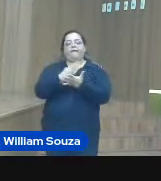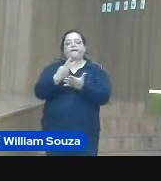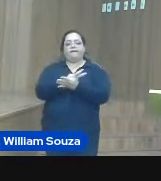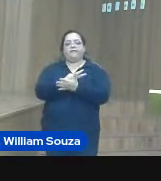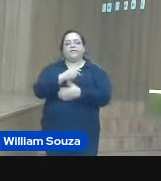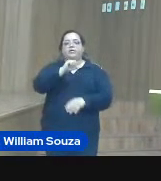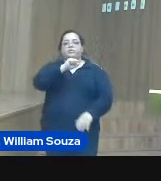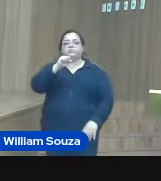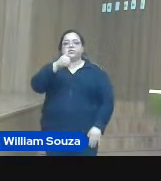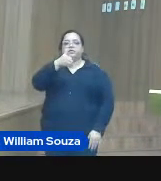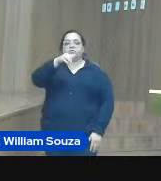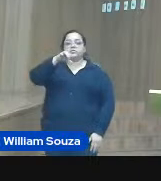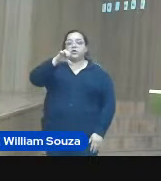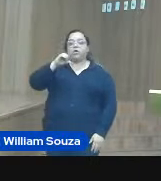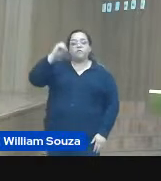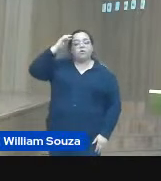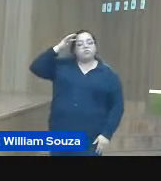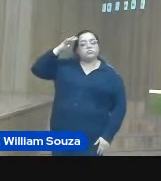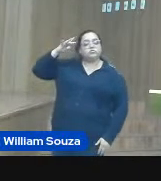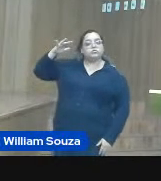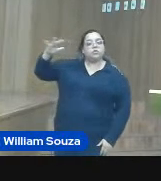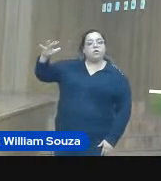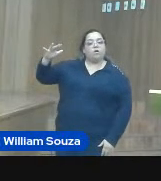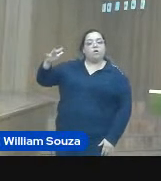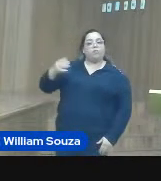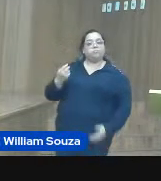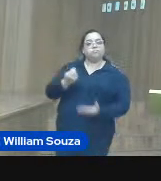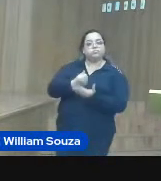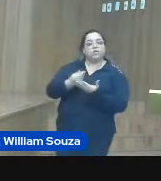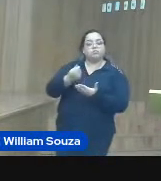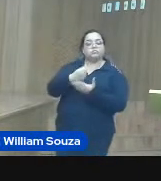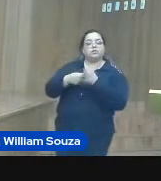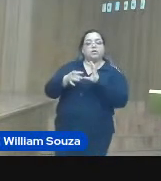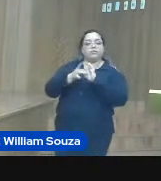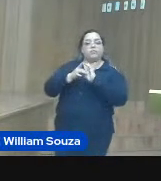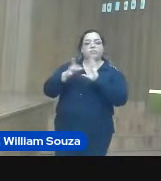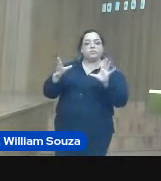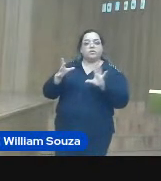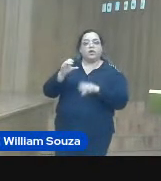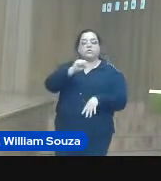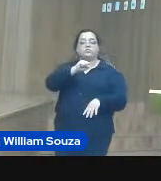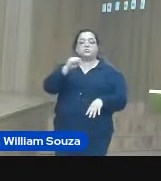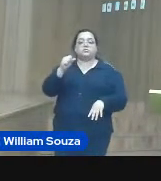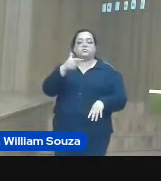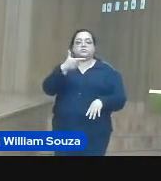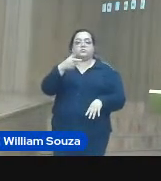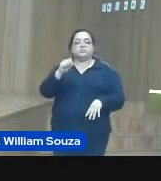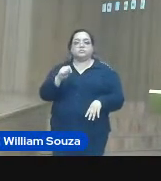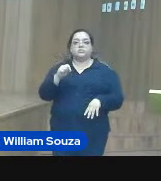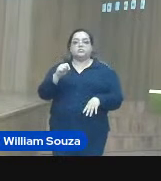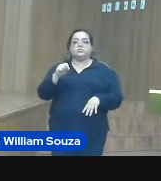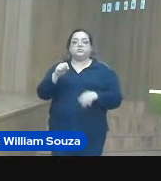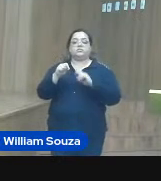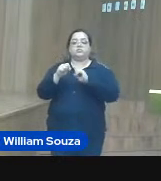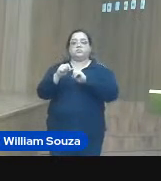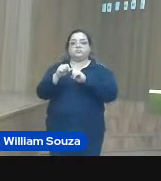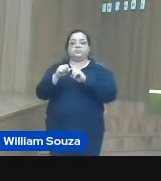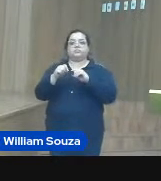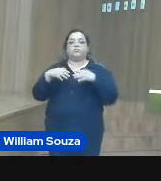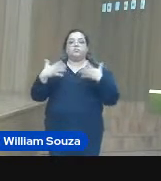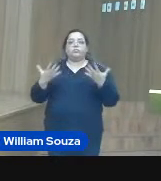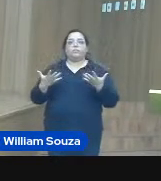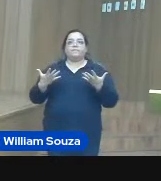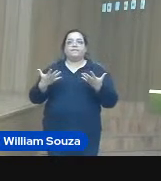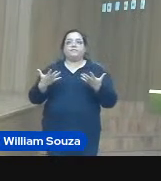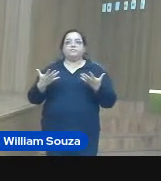do sonho, do capitalismo liberal, o século XX está sendo assim